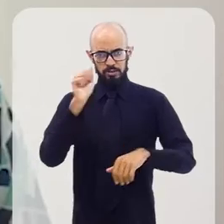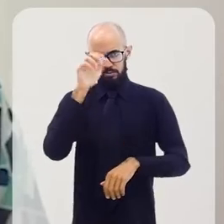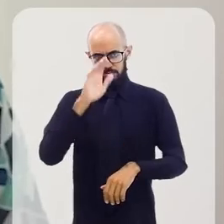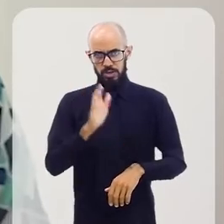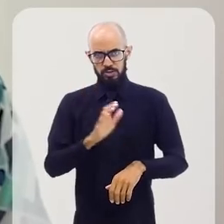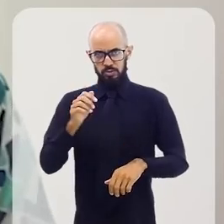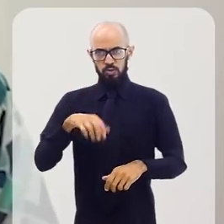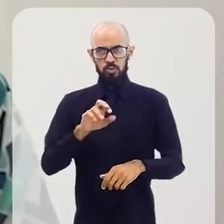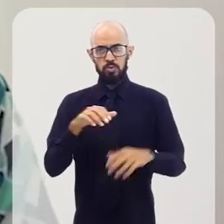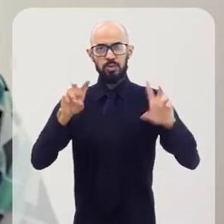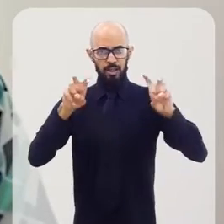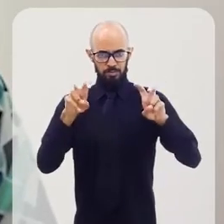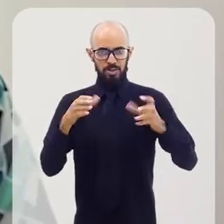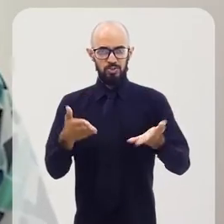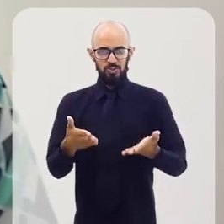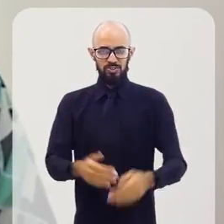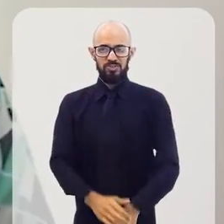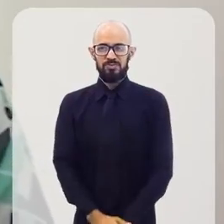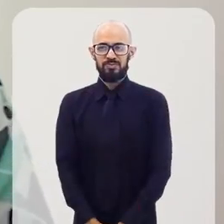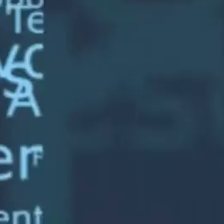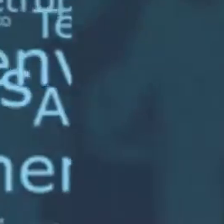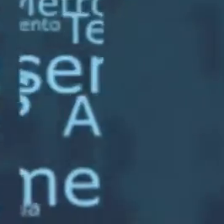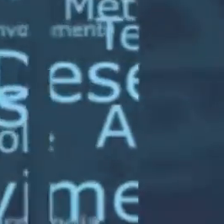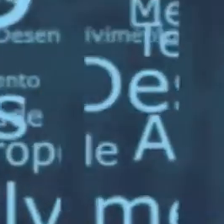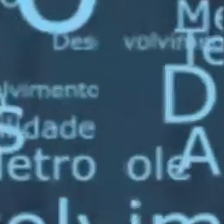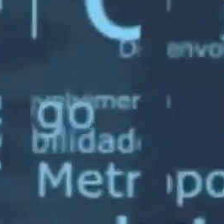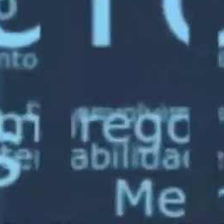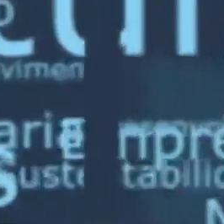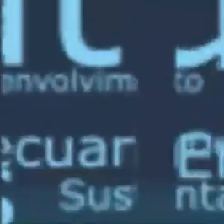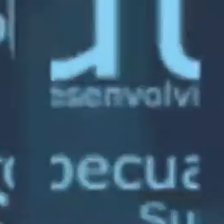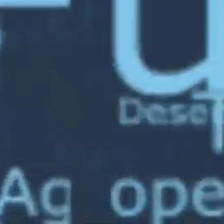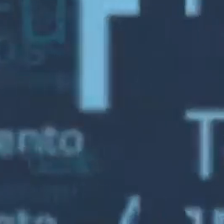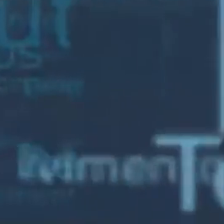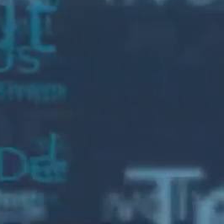do Rio em Foco que começa agora. Vem comigo!